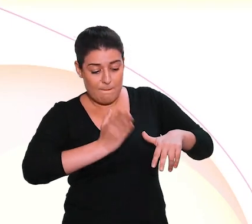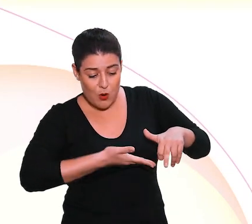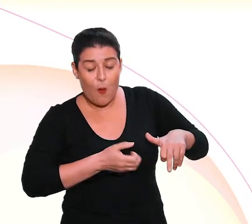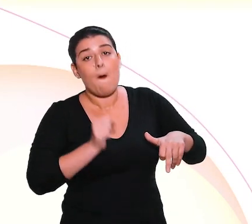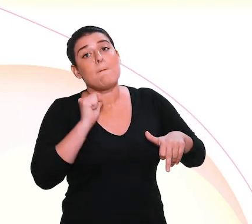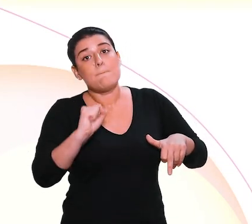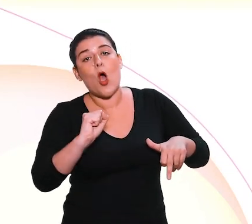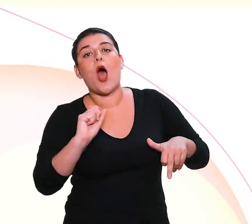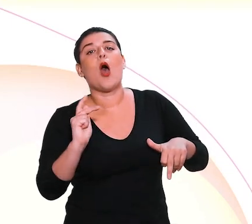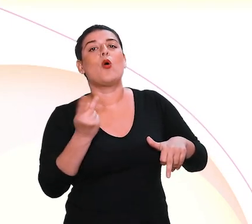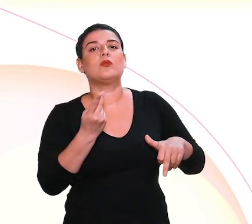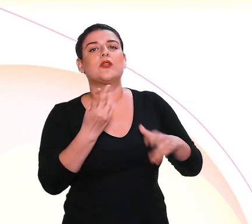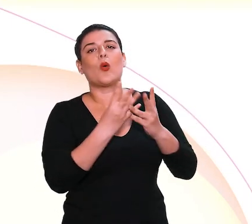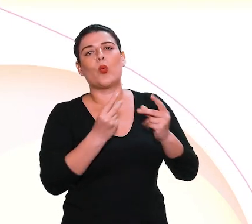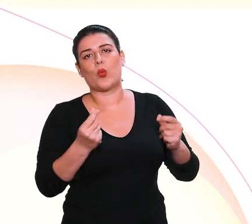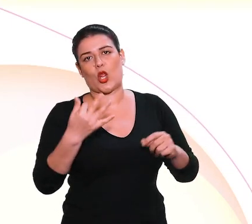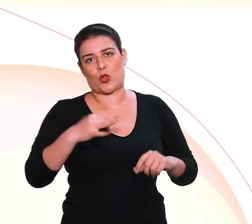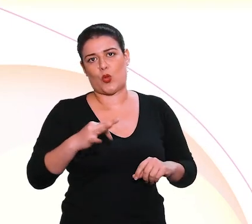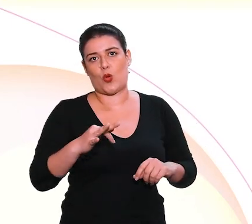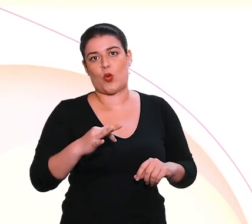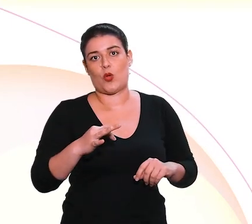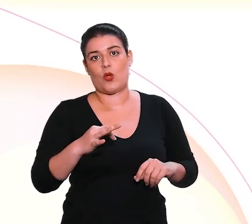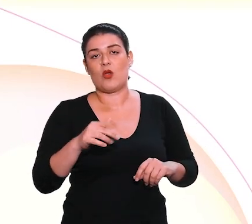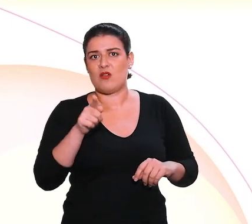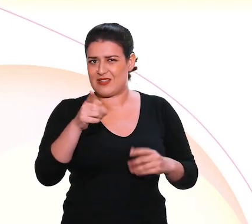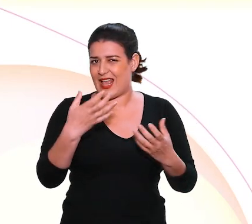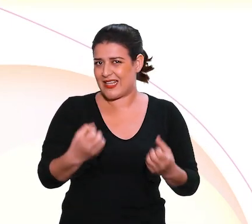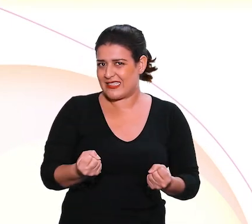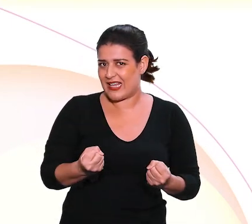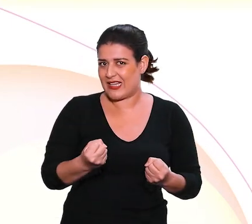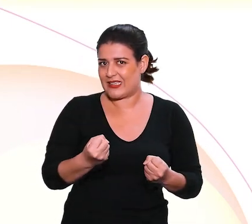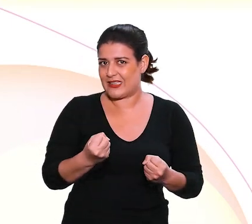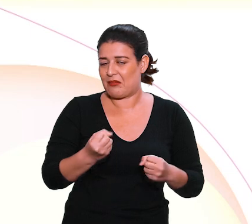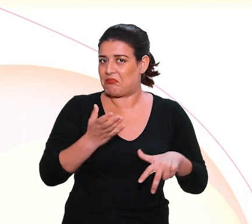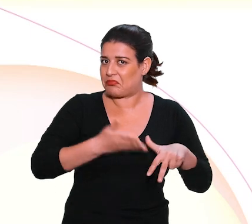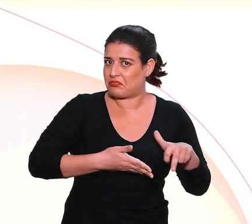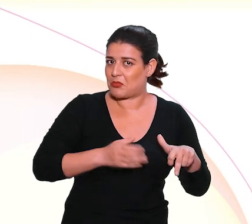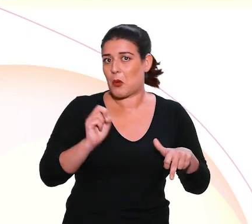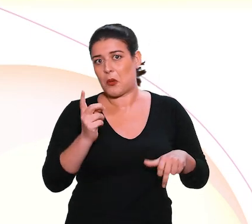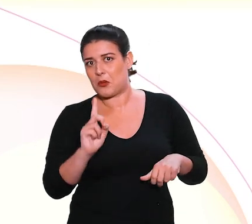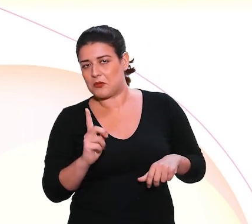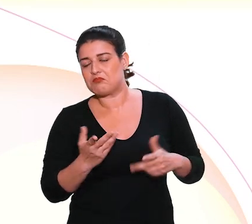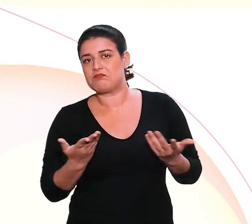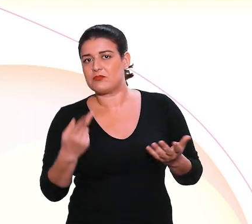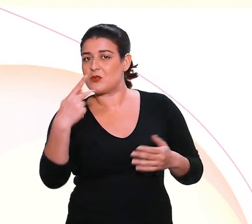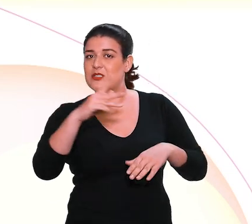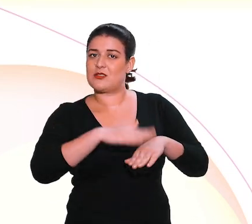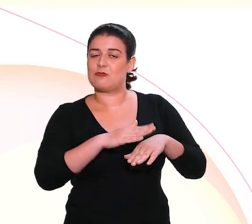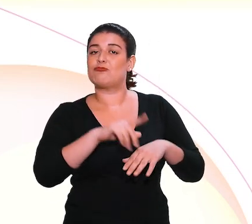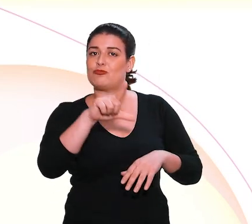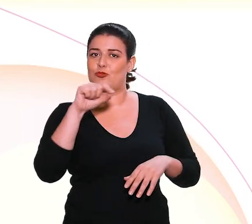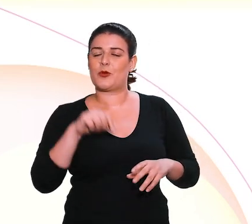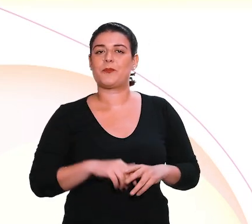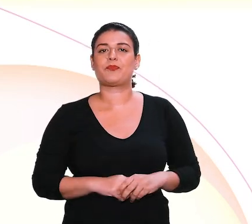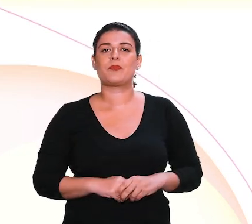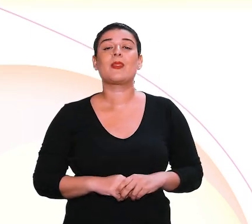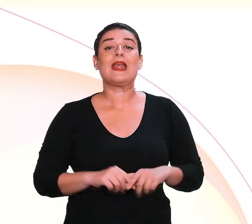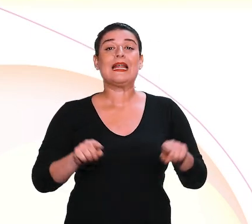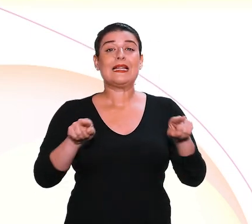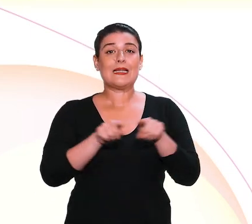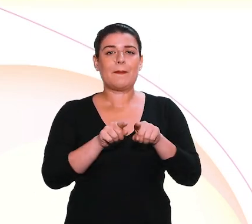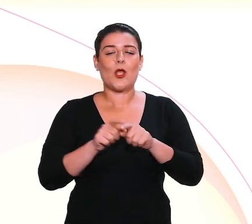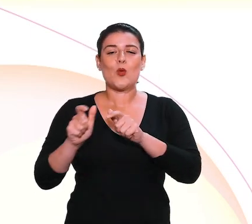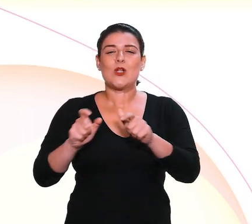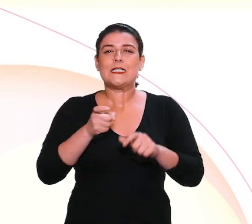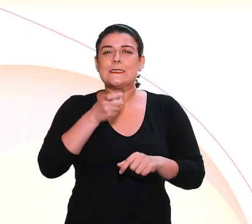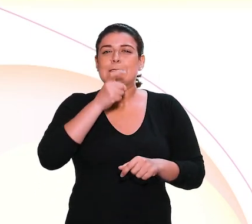talvez a dor pare, talvez. Você aceitaria a amputação? É uma escolha sua. E o congelamento nas lesões